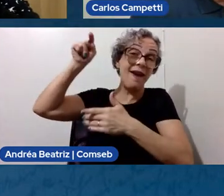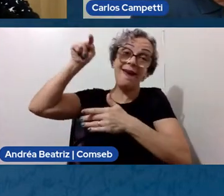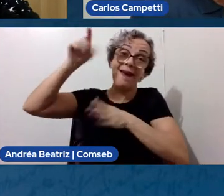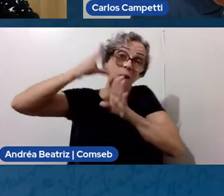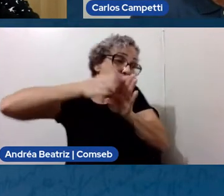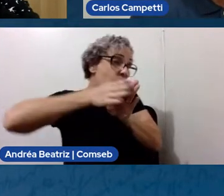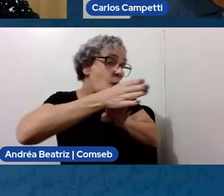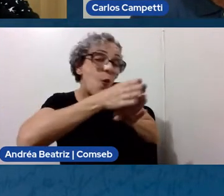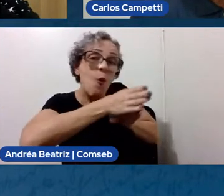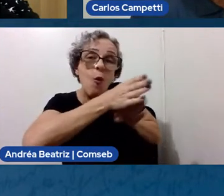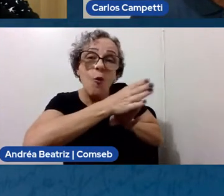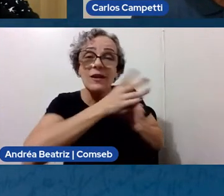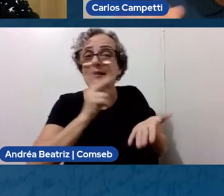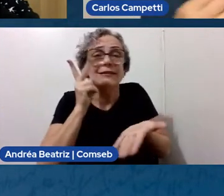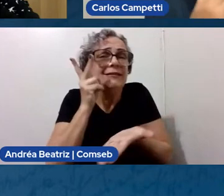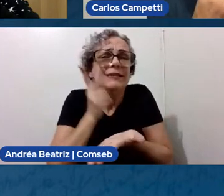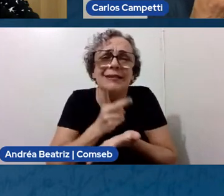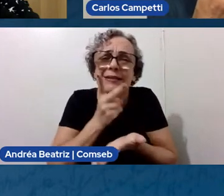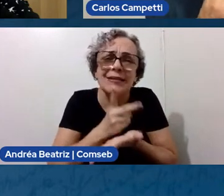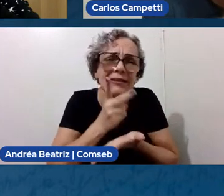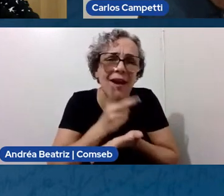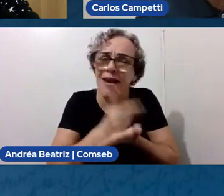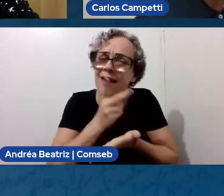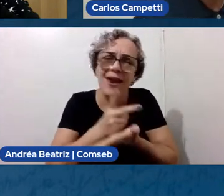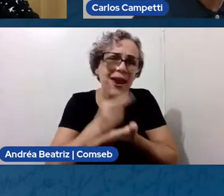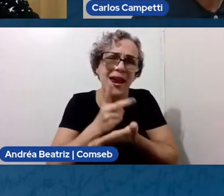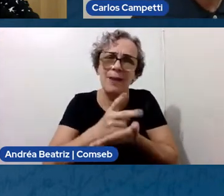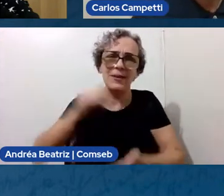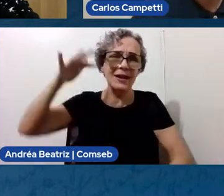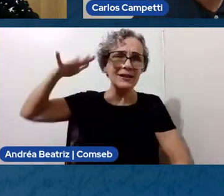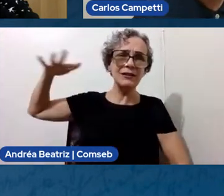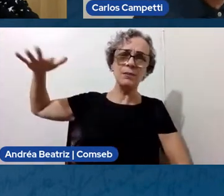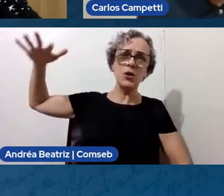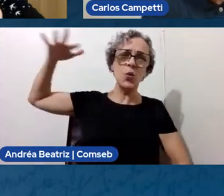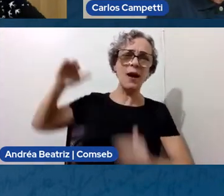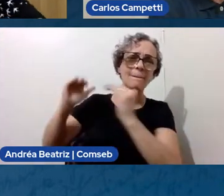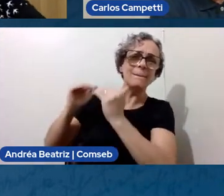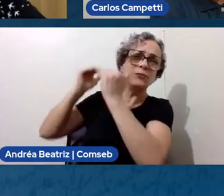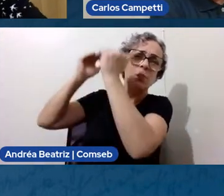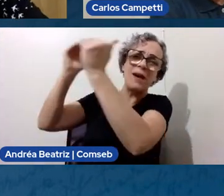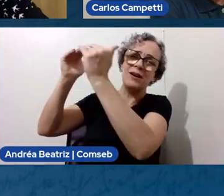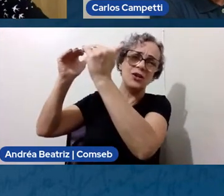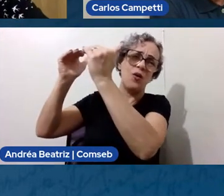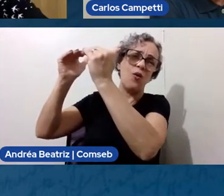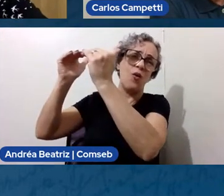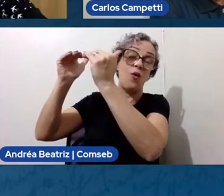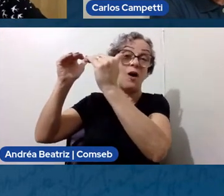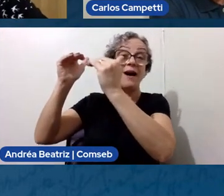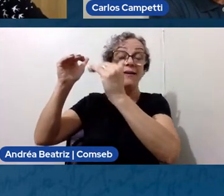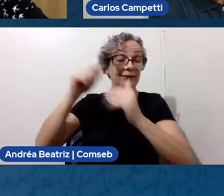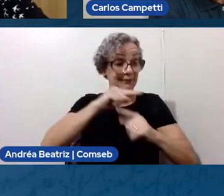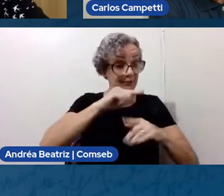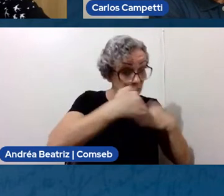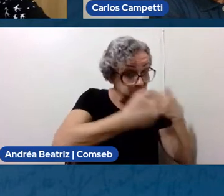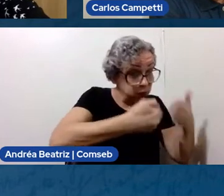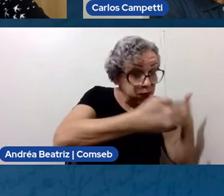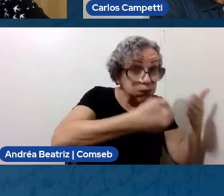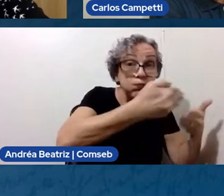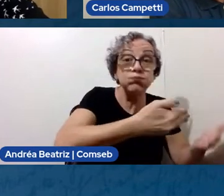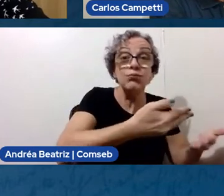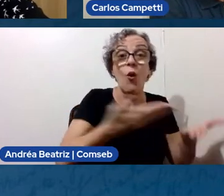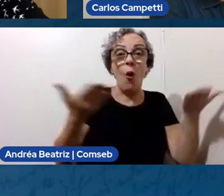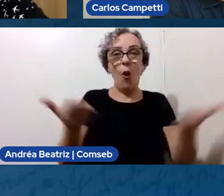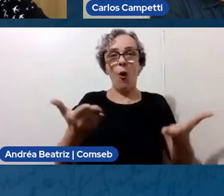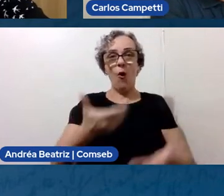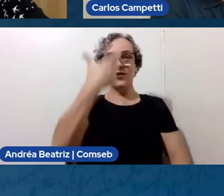sempre orientado pela espiritualidade maior, até chegar ao ponto nosso em que nós nos encontramos. Né? Muito